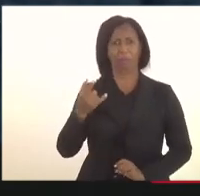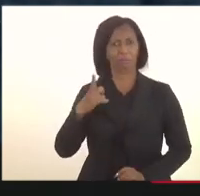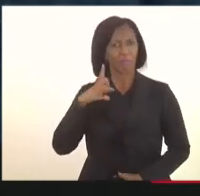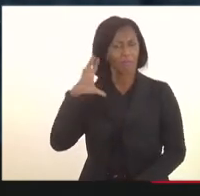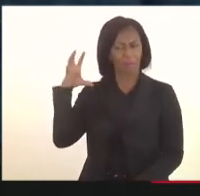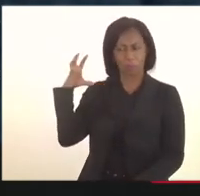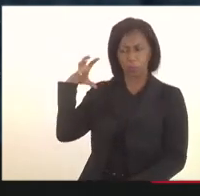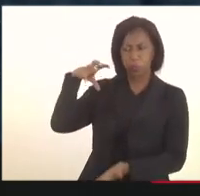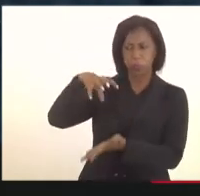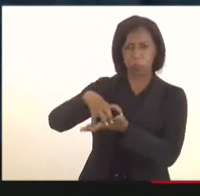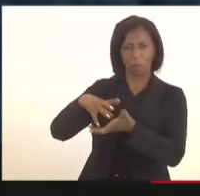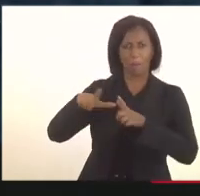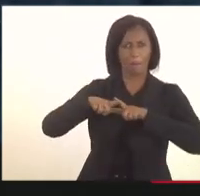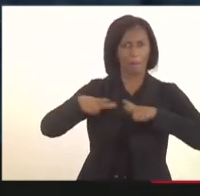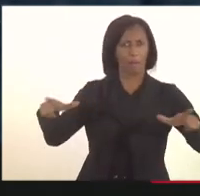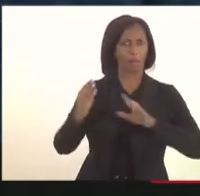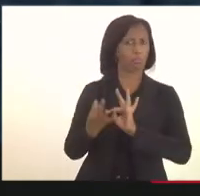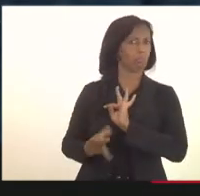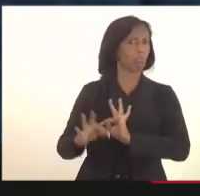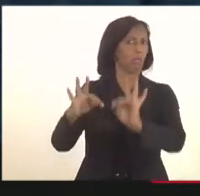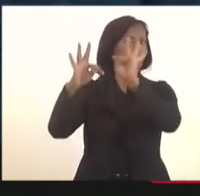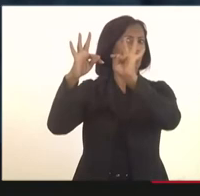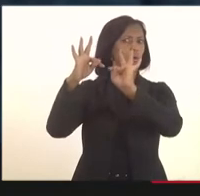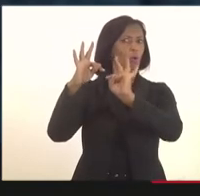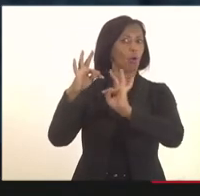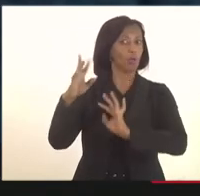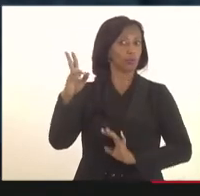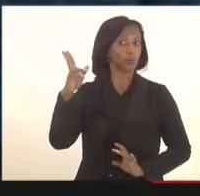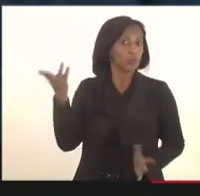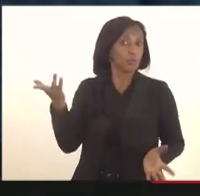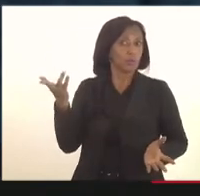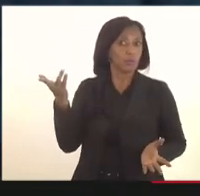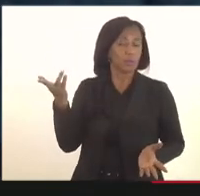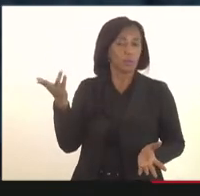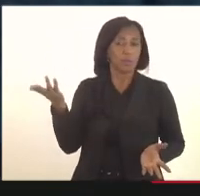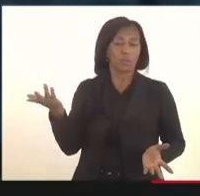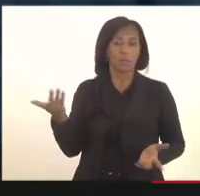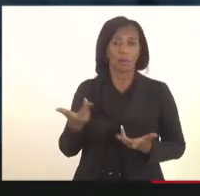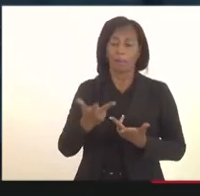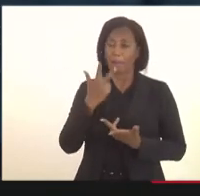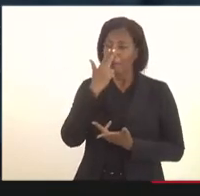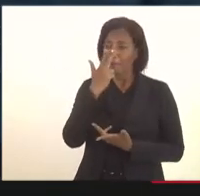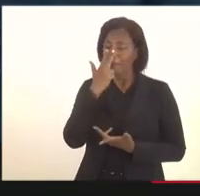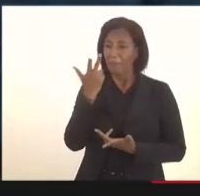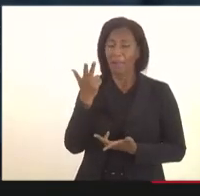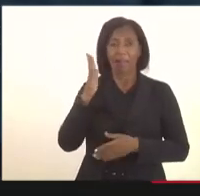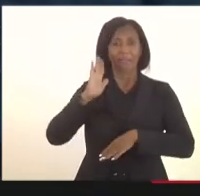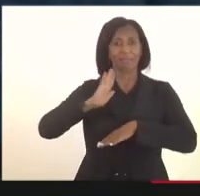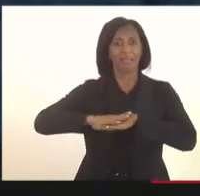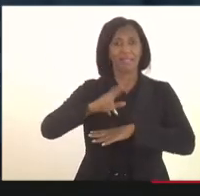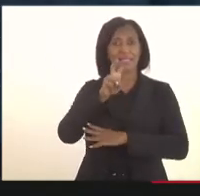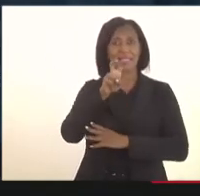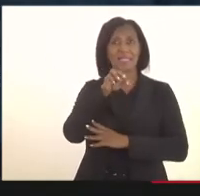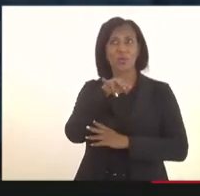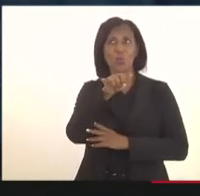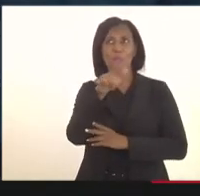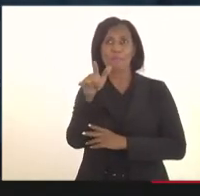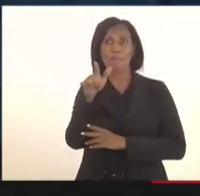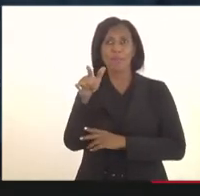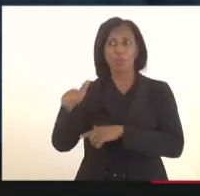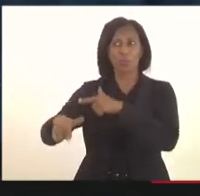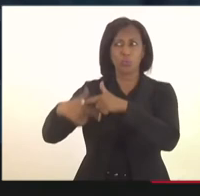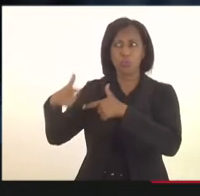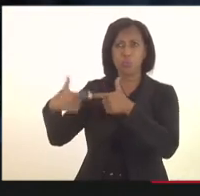centros tecnológicos do Brasil, o do Exército aqui, se estiolando, já para gerar 5 mil empregos. Ninguém fala nada,